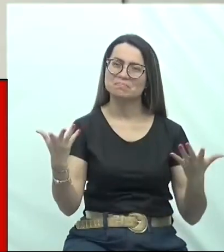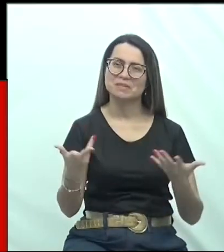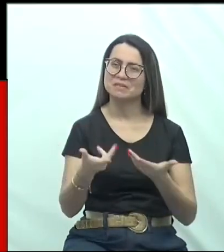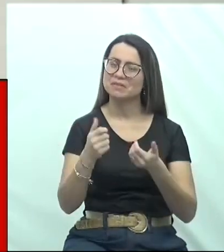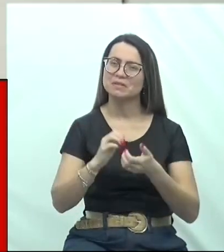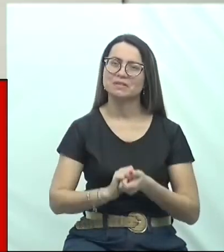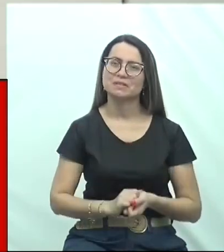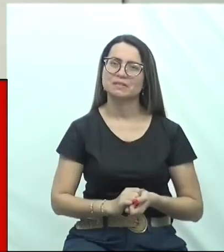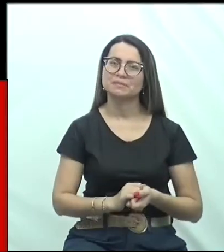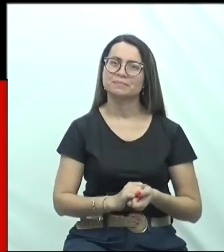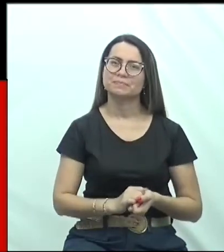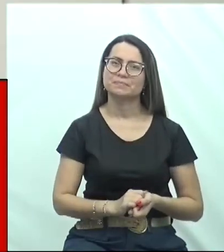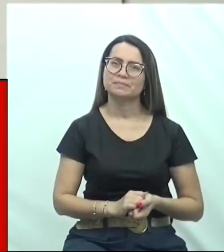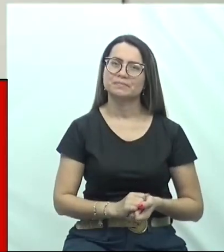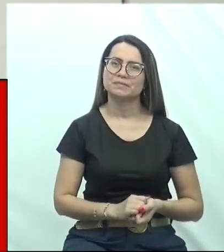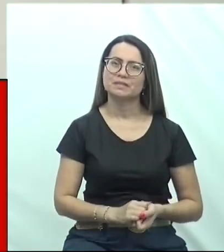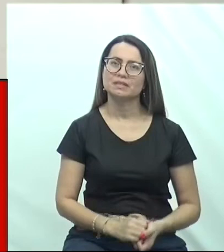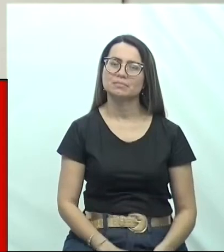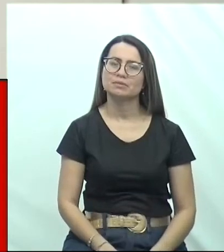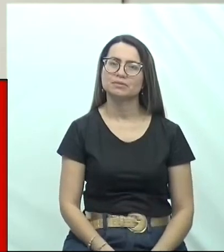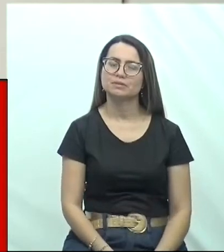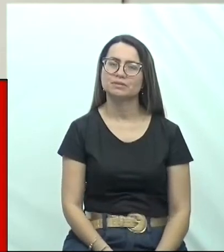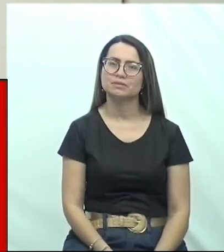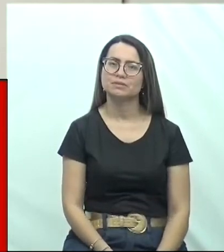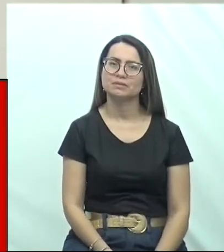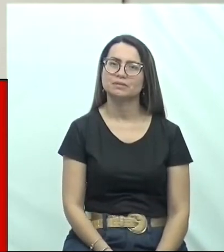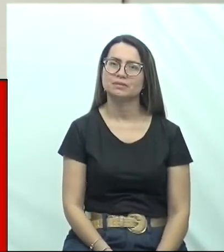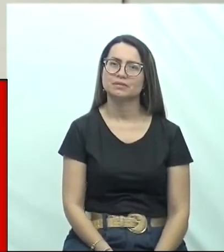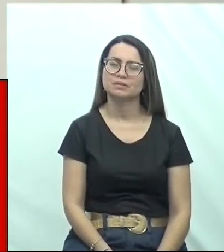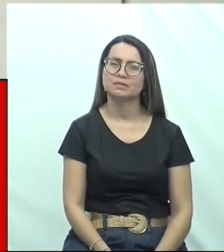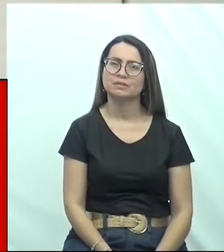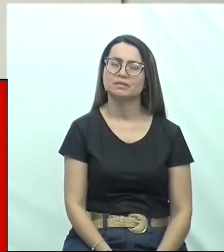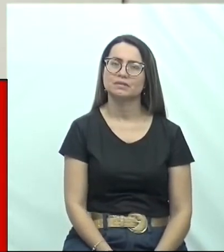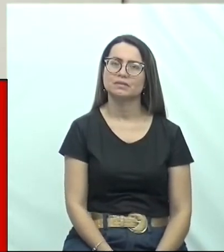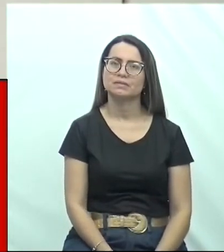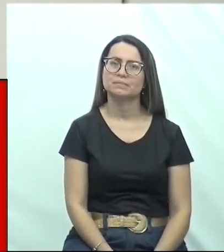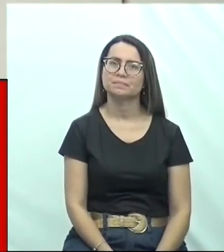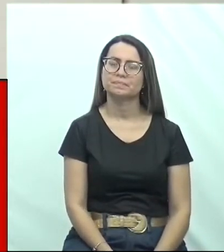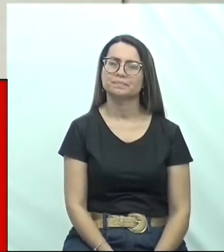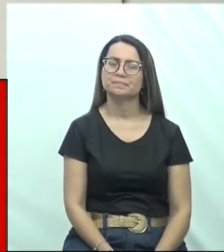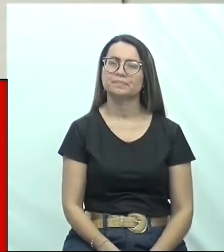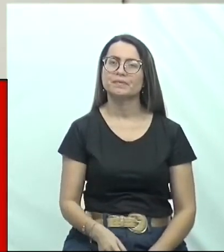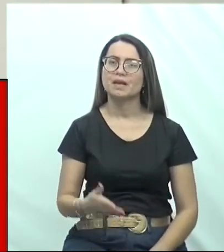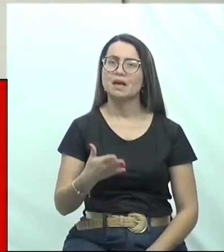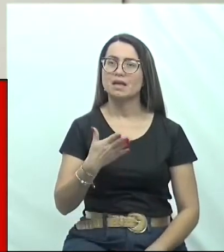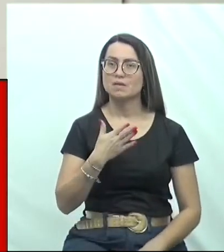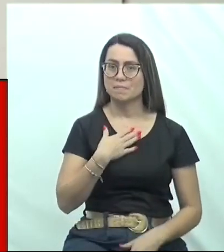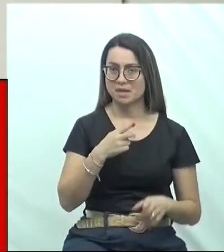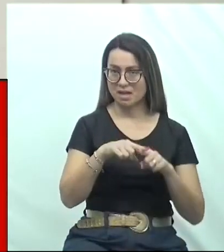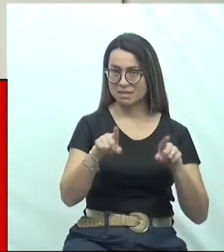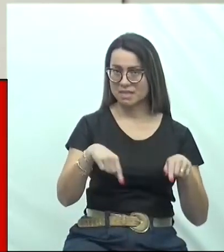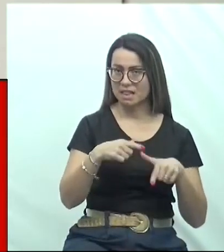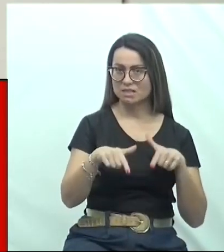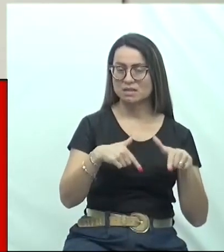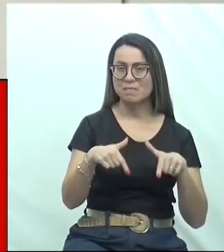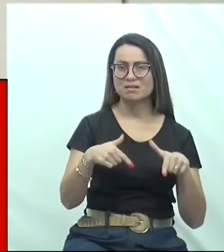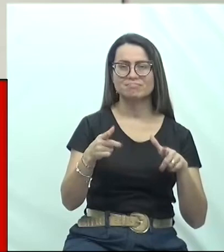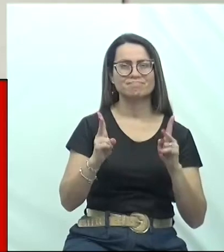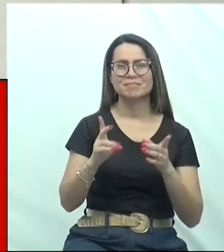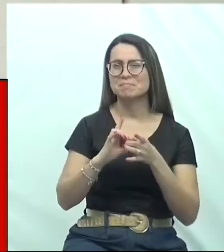se possível, e colocar o meu gabinete sempre à disposição. Você é um amigo que eu encontrei nessa